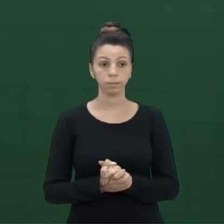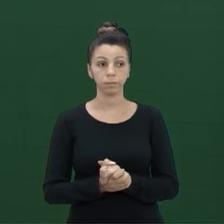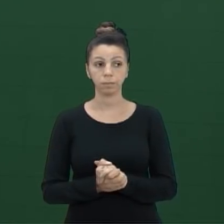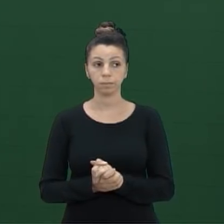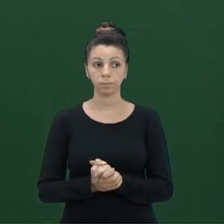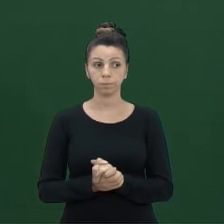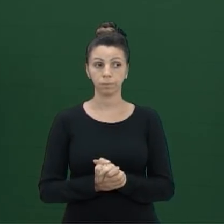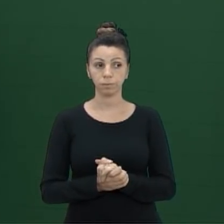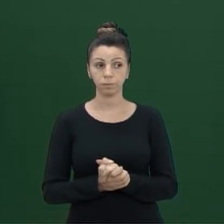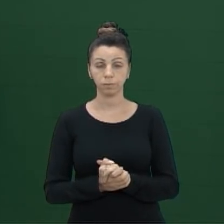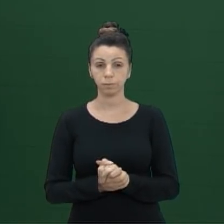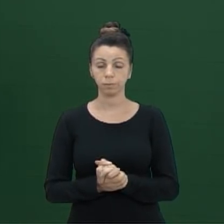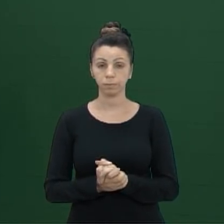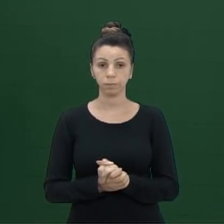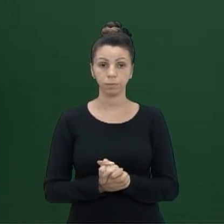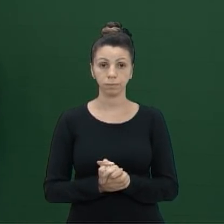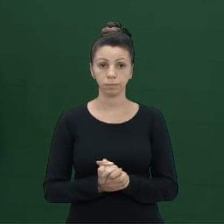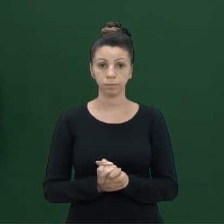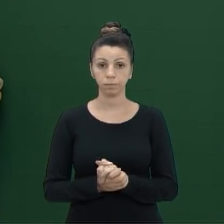vezes 1,4.